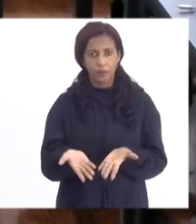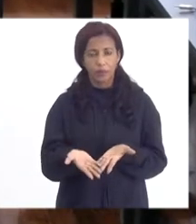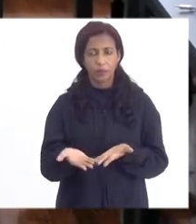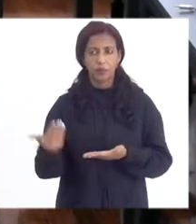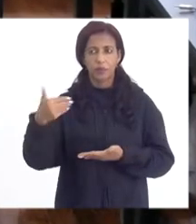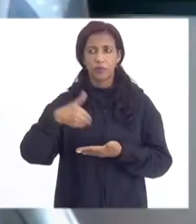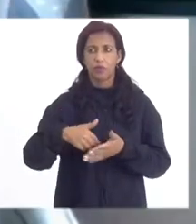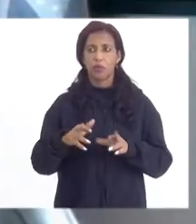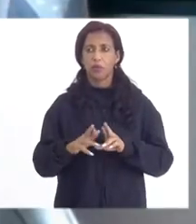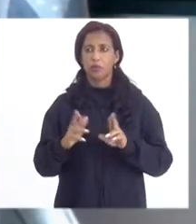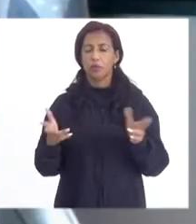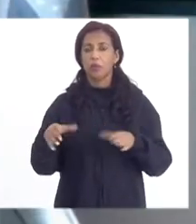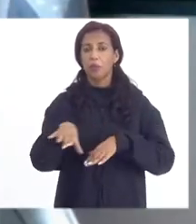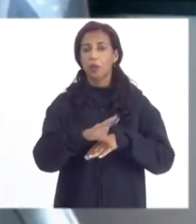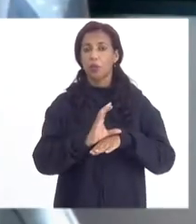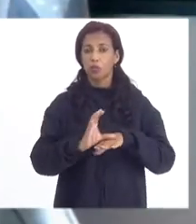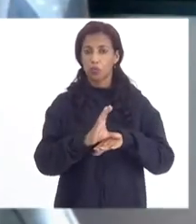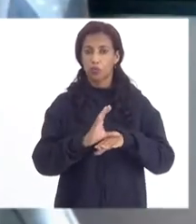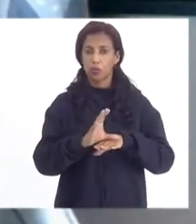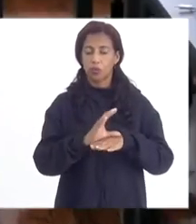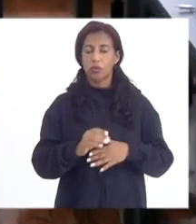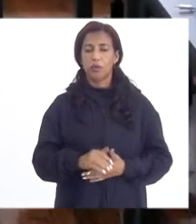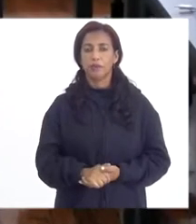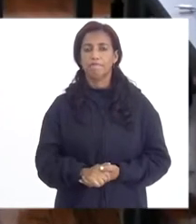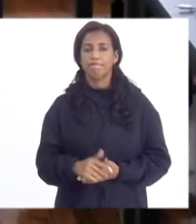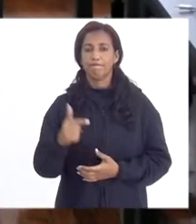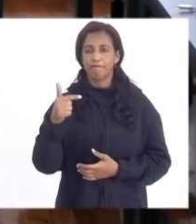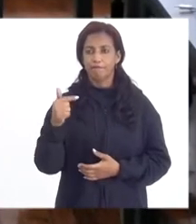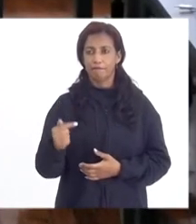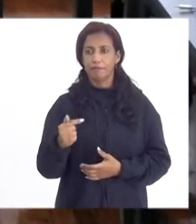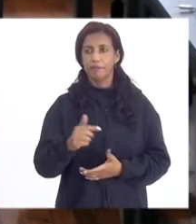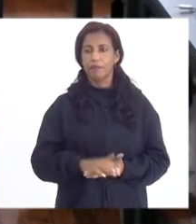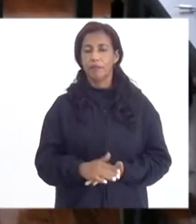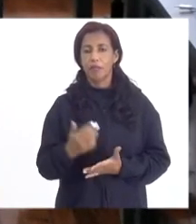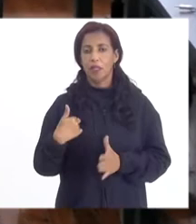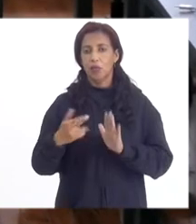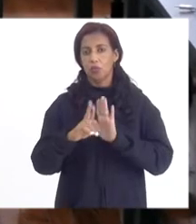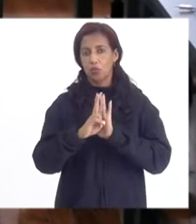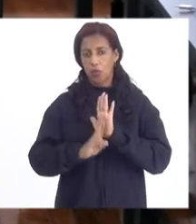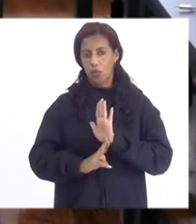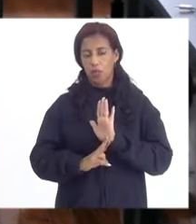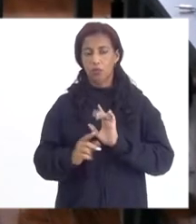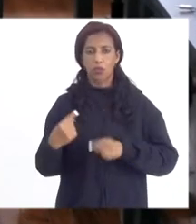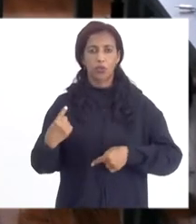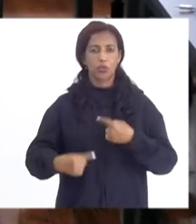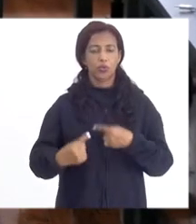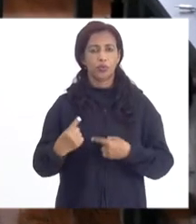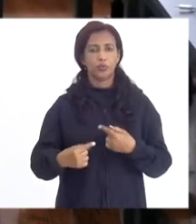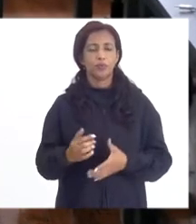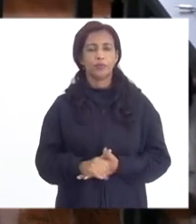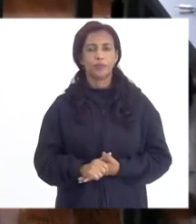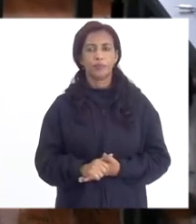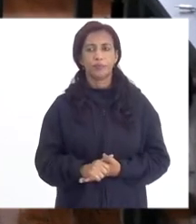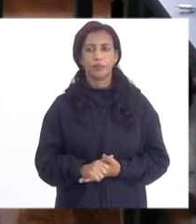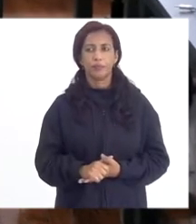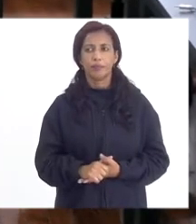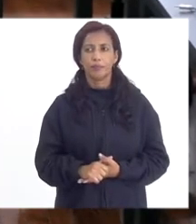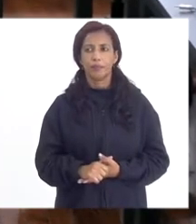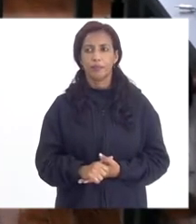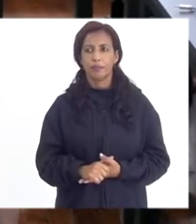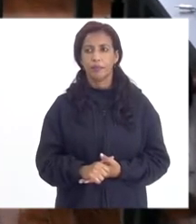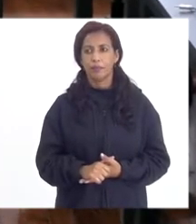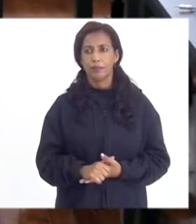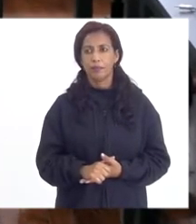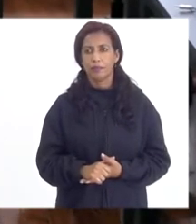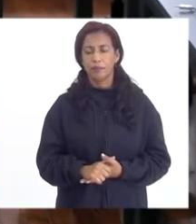voto divergente pela constitucionalidade no 7 e eu sou relator do vencido, em discussão. É, vou botar em votação.